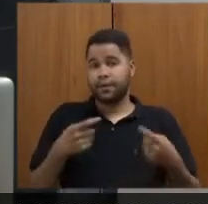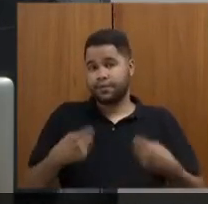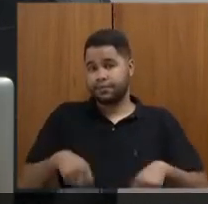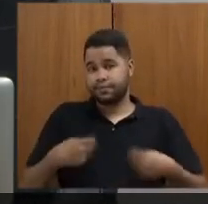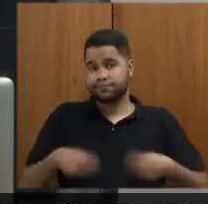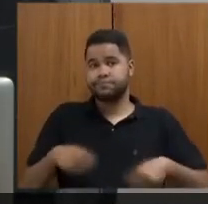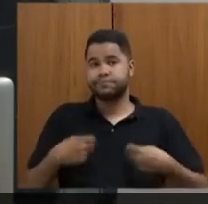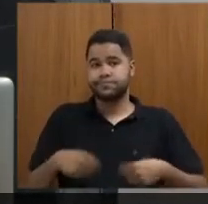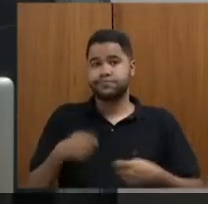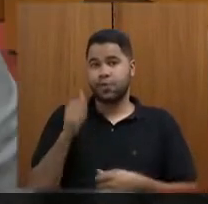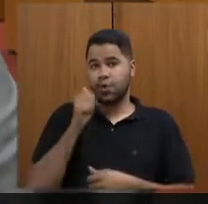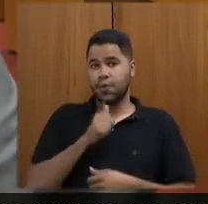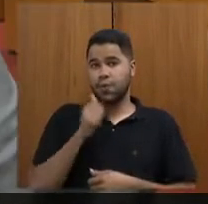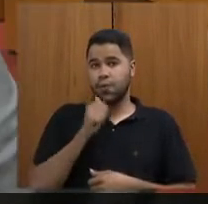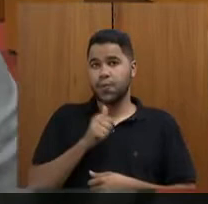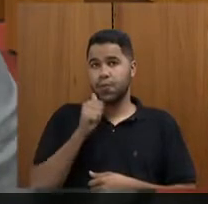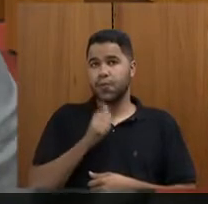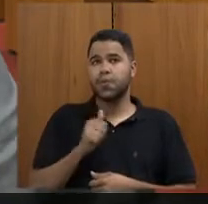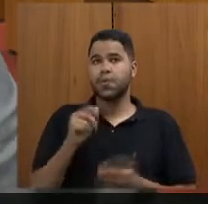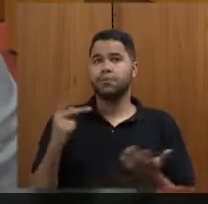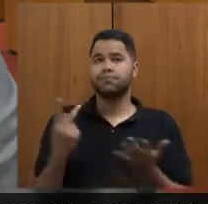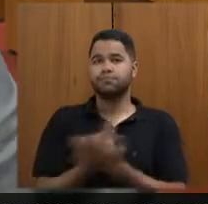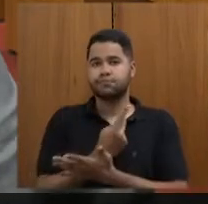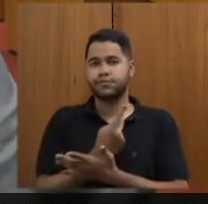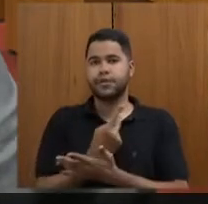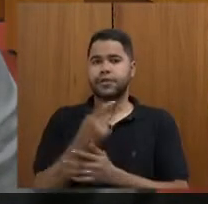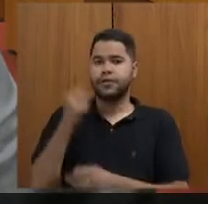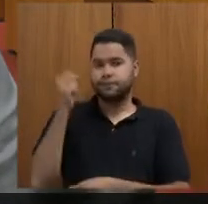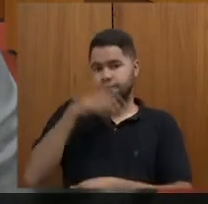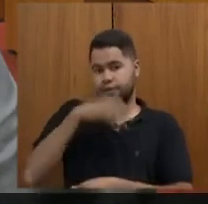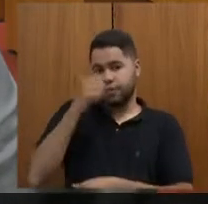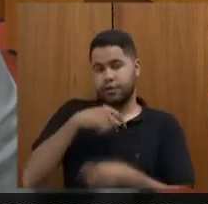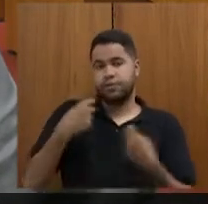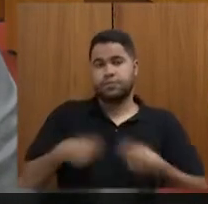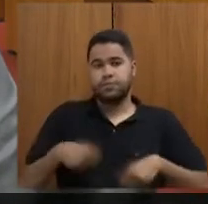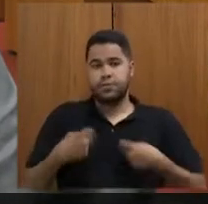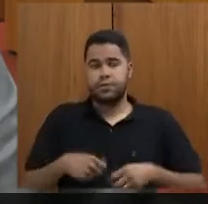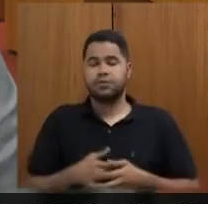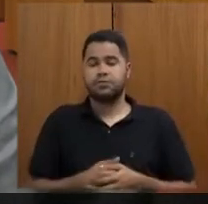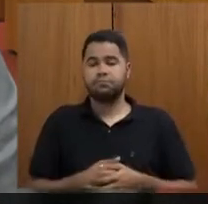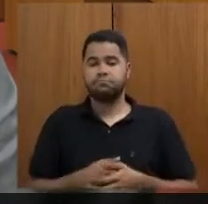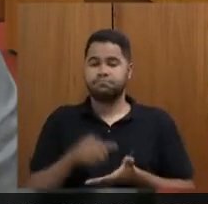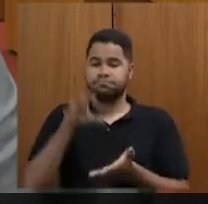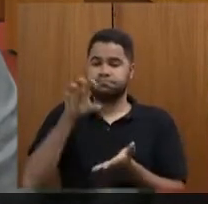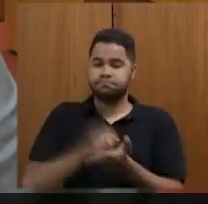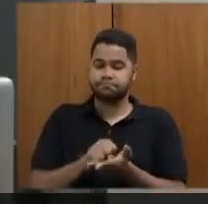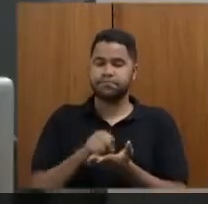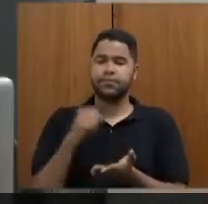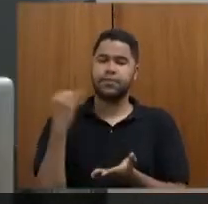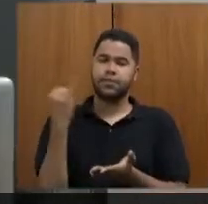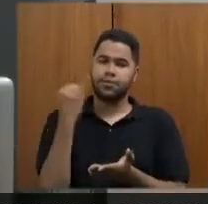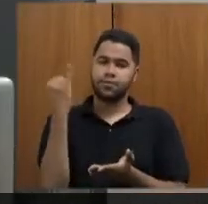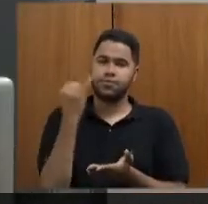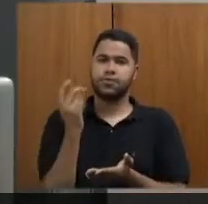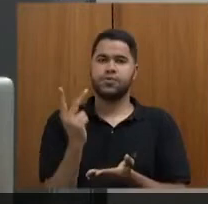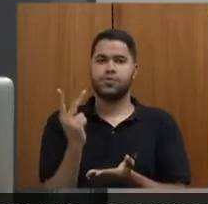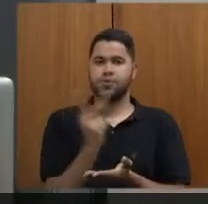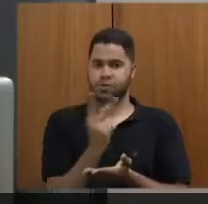necessidades, né, que essas mulheres que estão em situação de violência precisam. Então, fico registro aqui a importância dessas